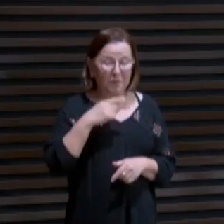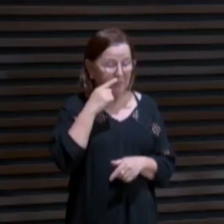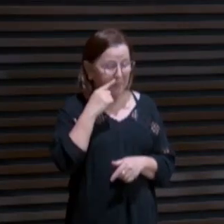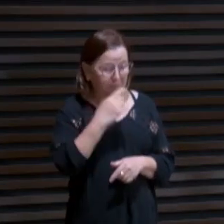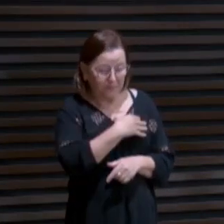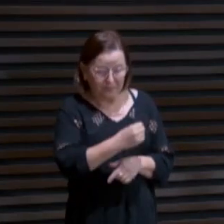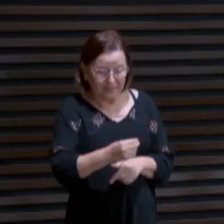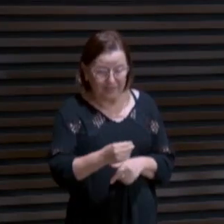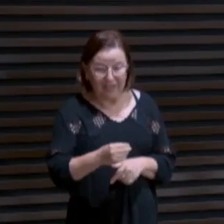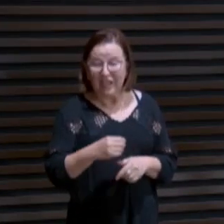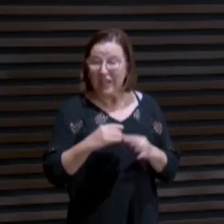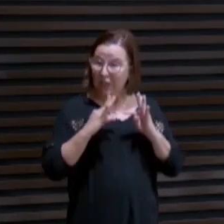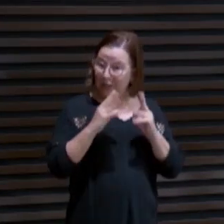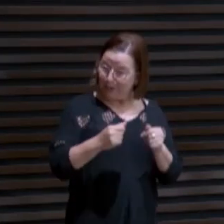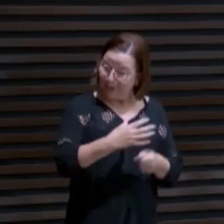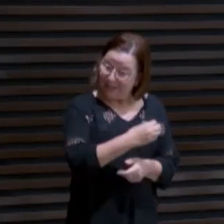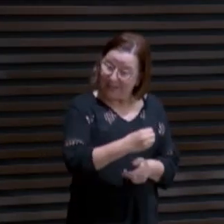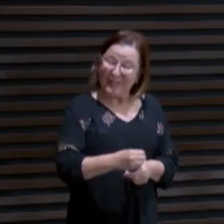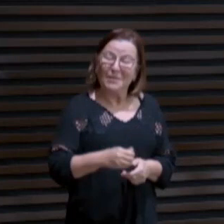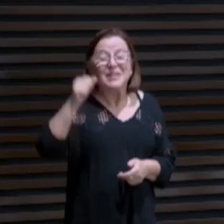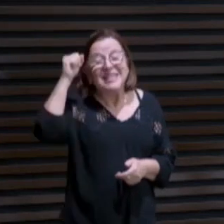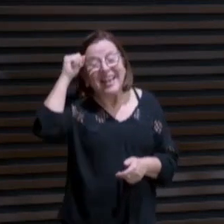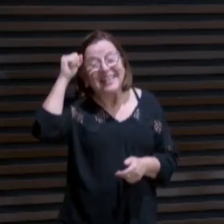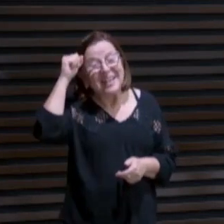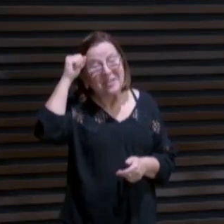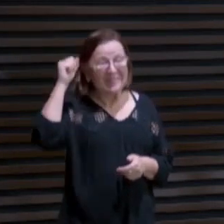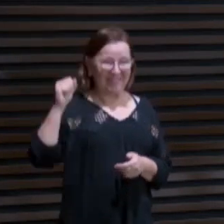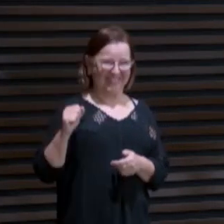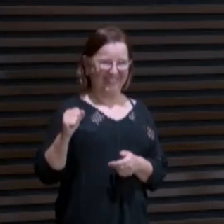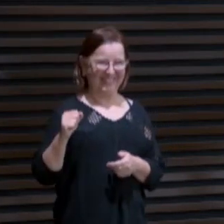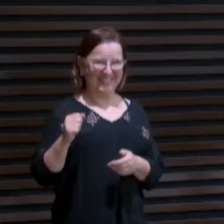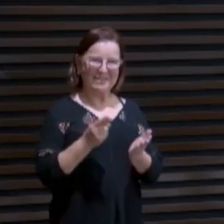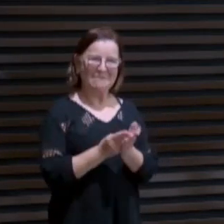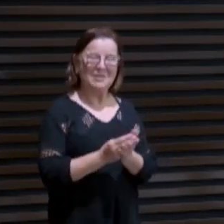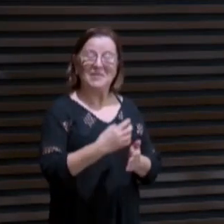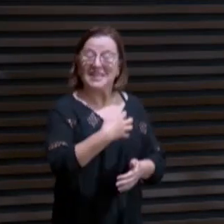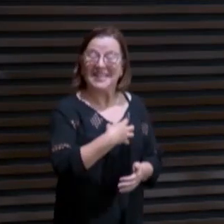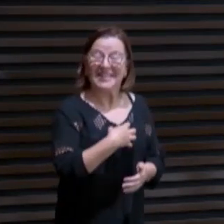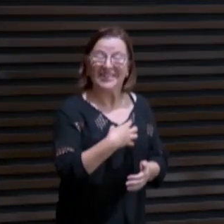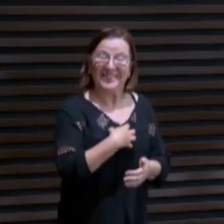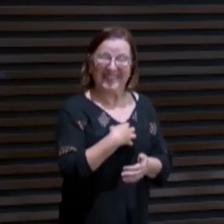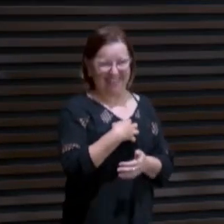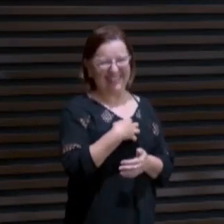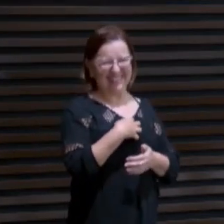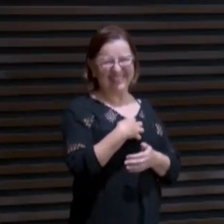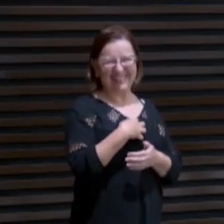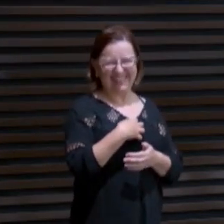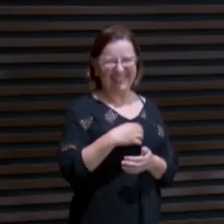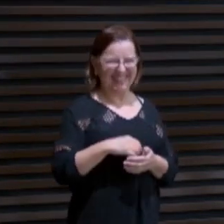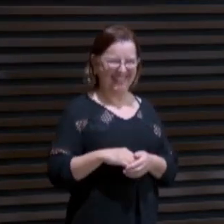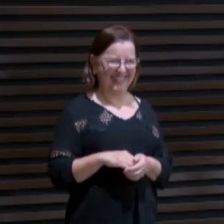de Adão. E nós viemos do caldo da cobra. Nós somos uma raça de